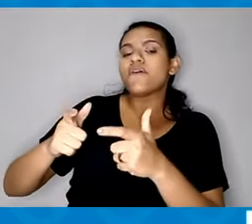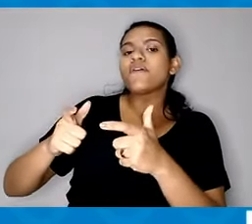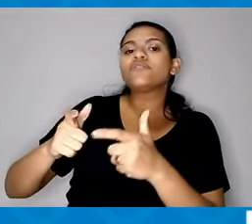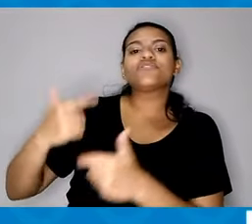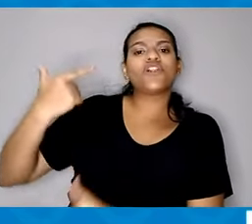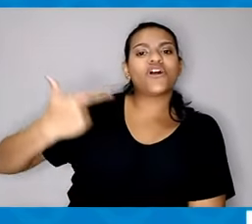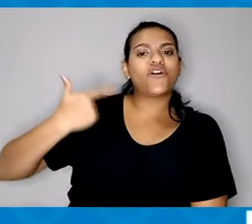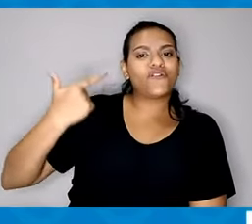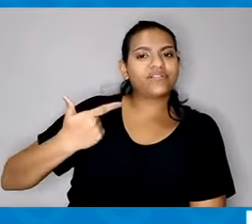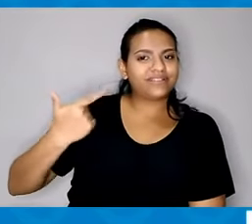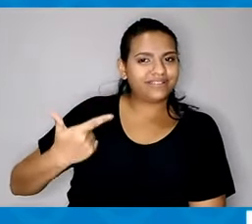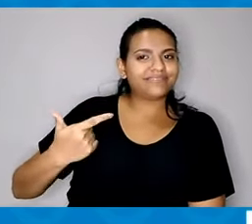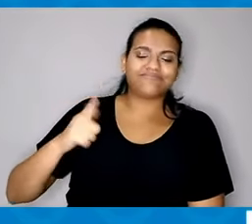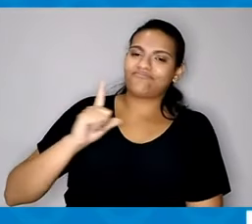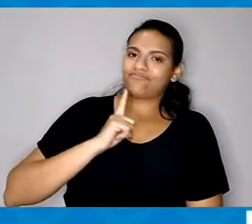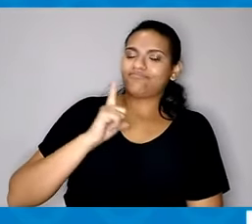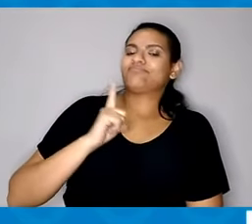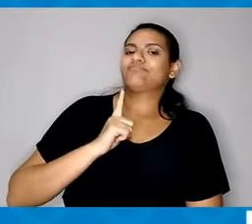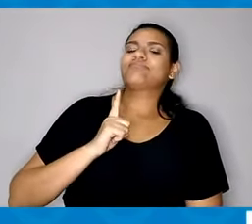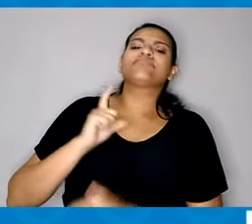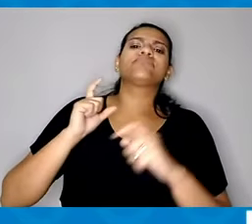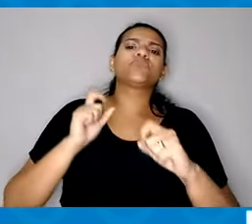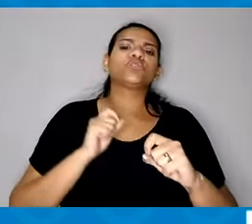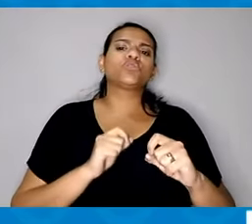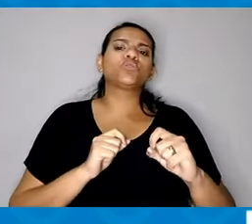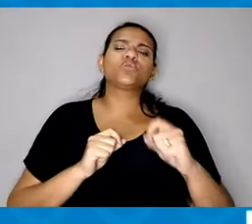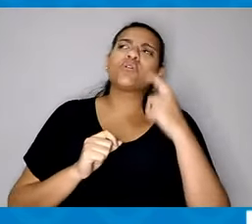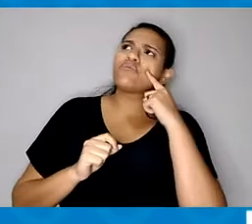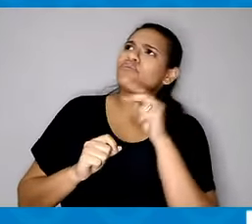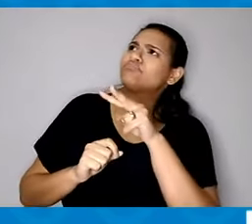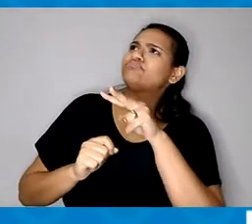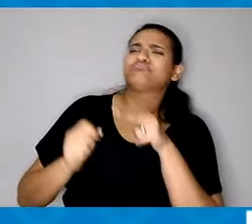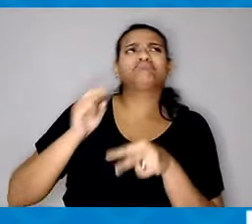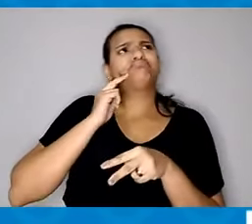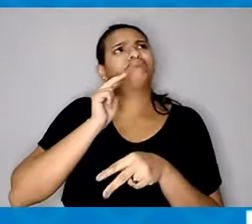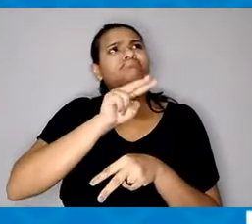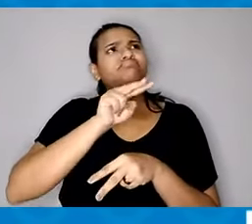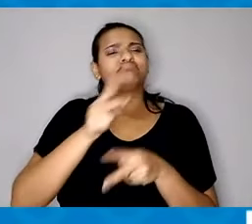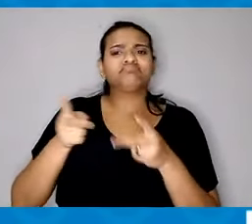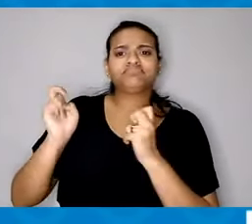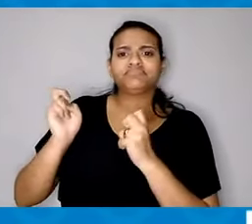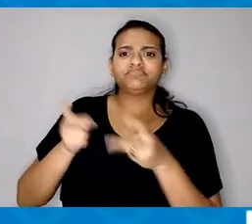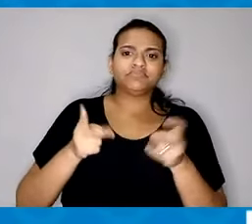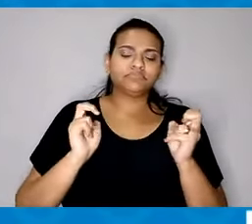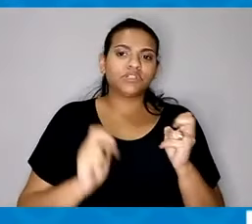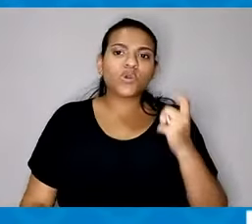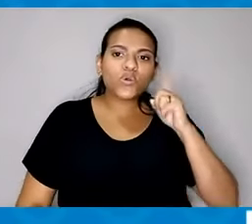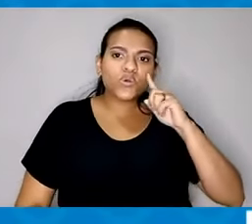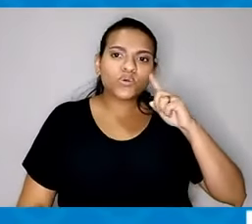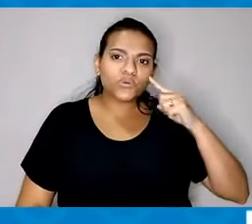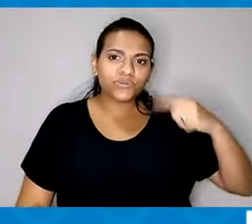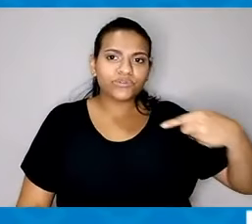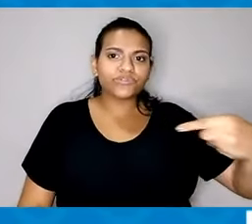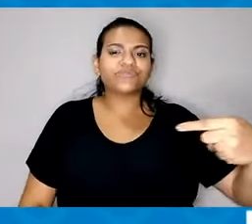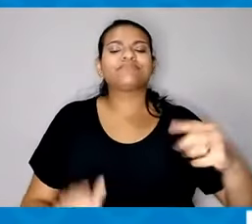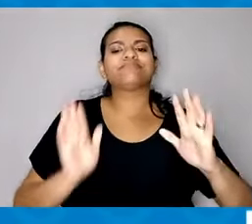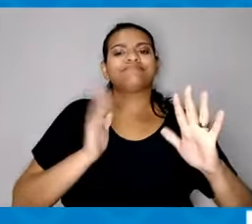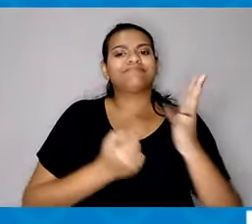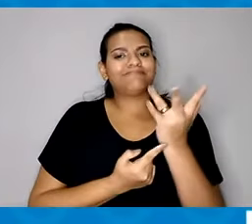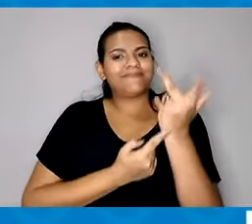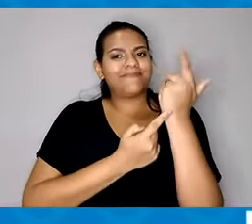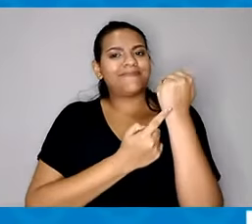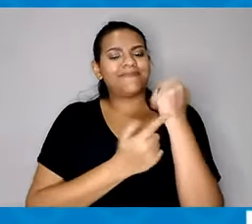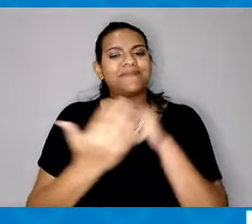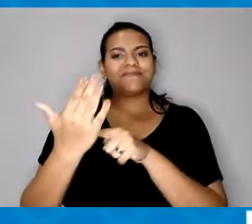cotidiano, só que vistas de uma perspectiva totalmente diferente. As artes, então, nos ensinam muito sobre